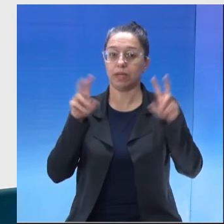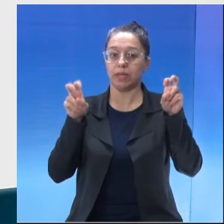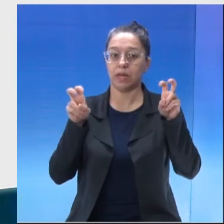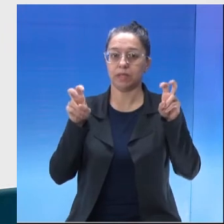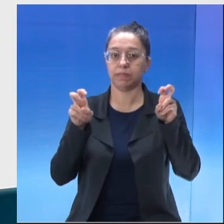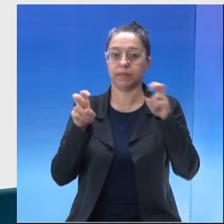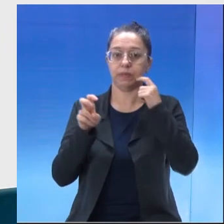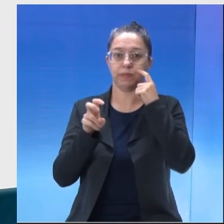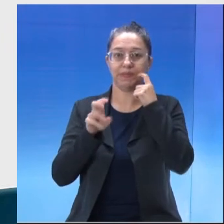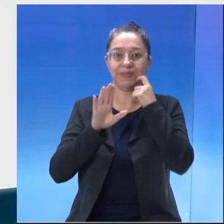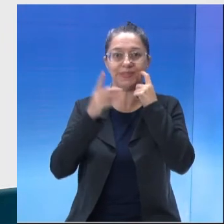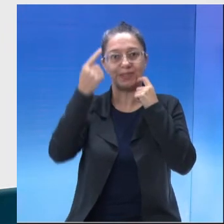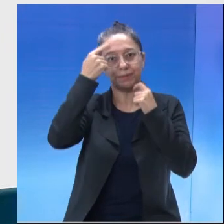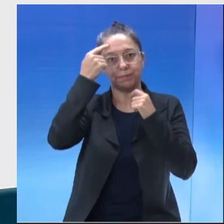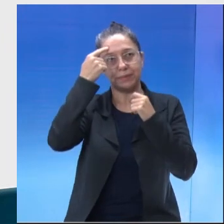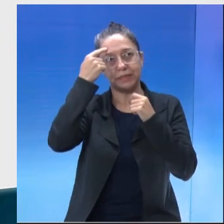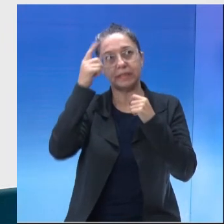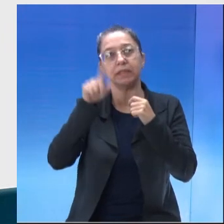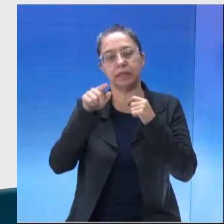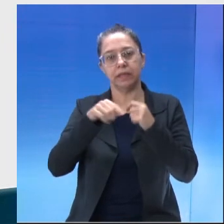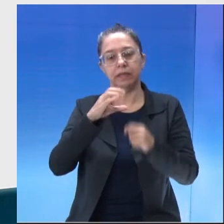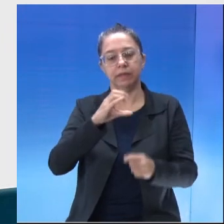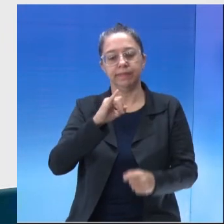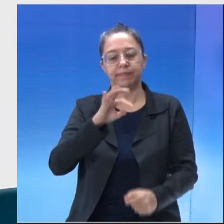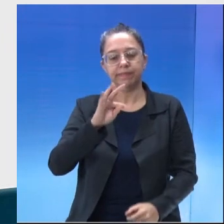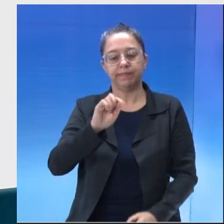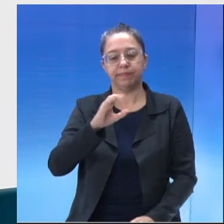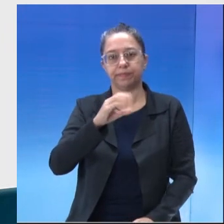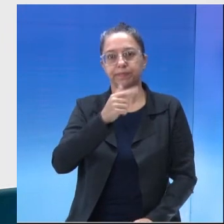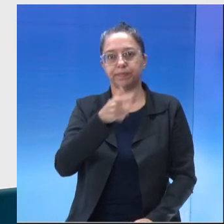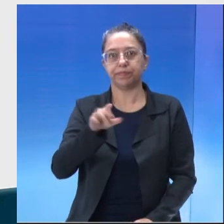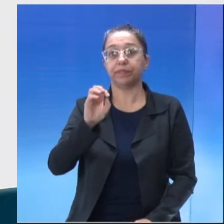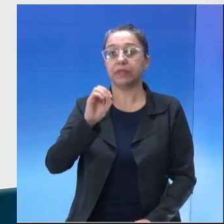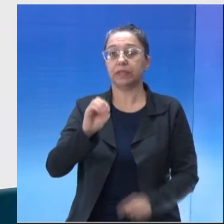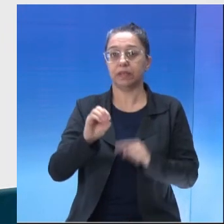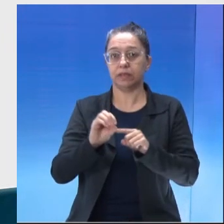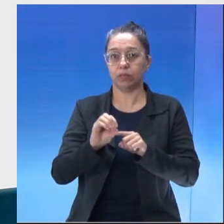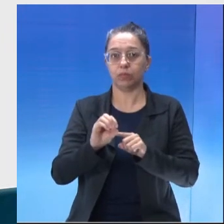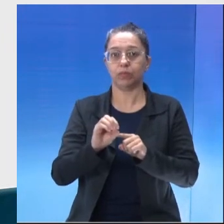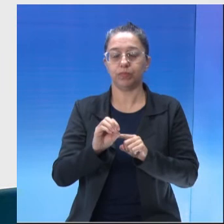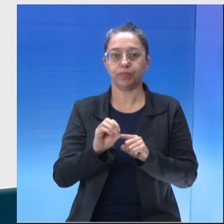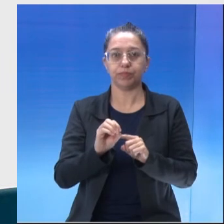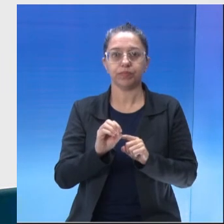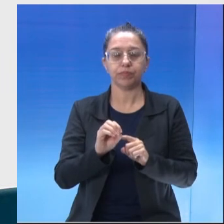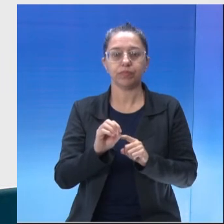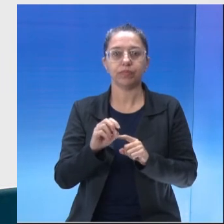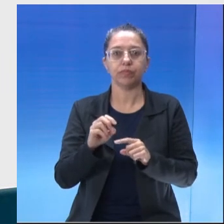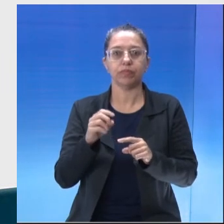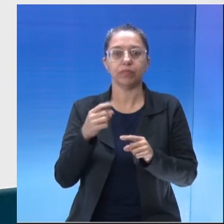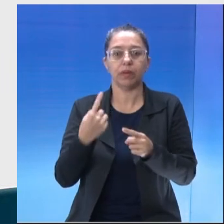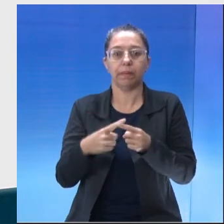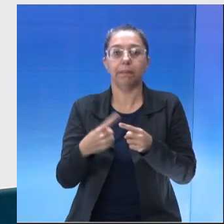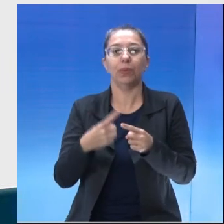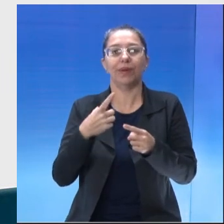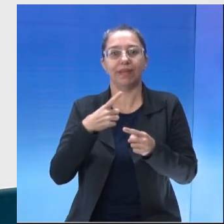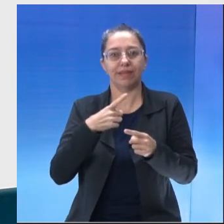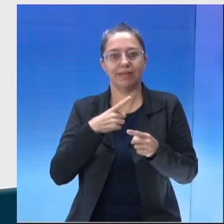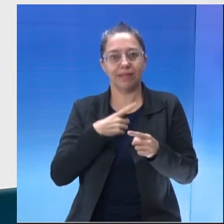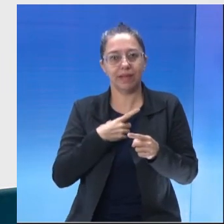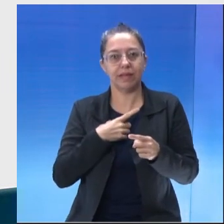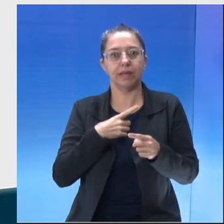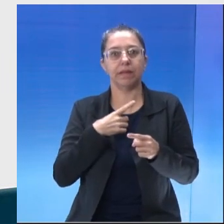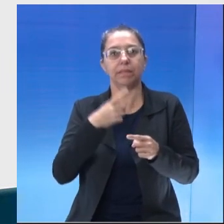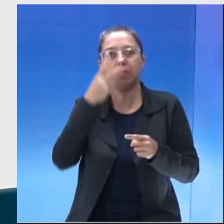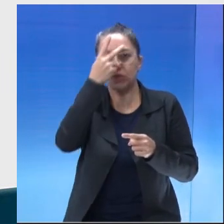então a gente já pensa o quê? É uma citação, né? Uma estratégia argumentativa de citação, porque cita alguém. No